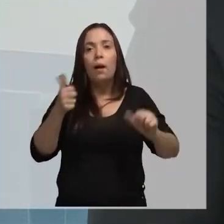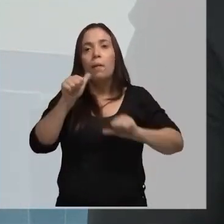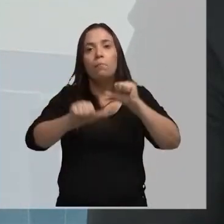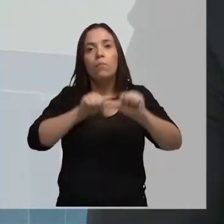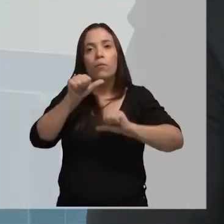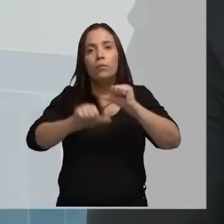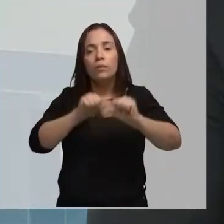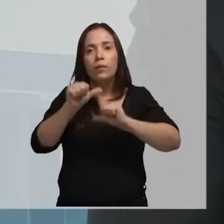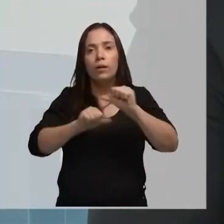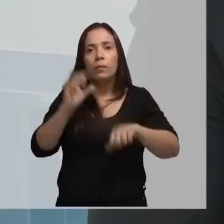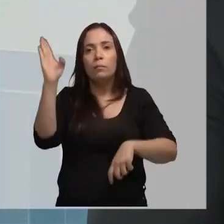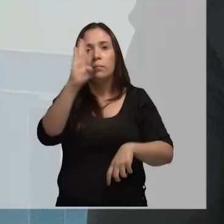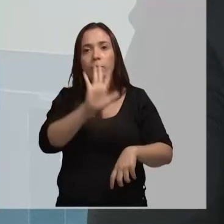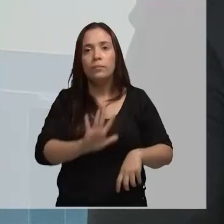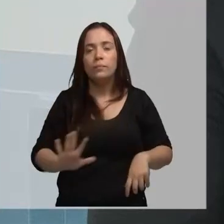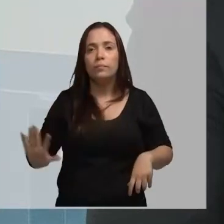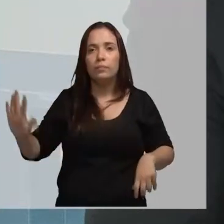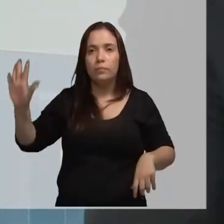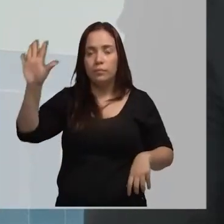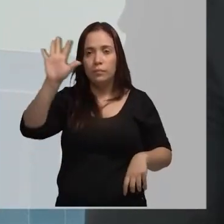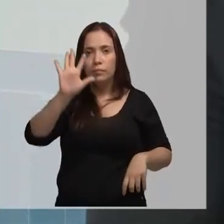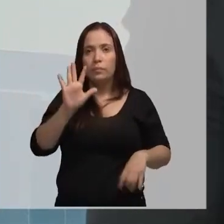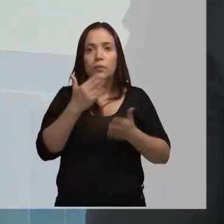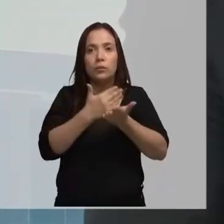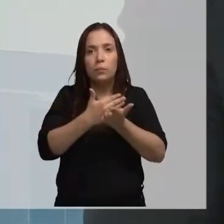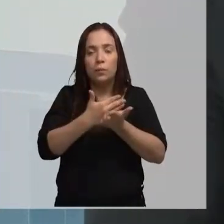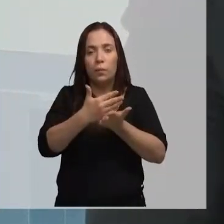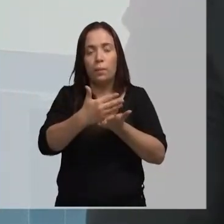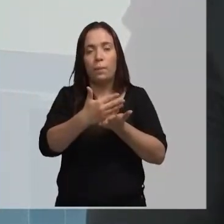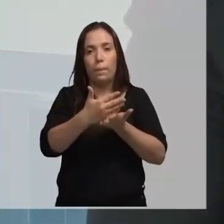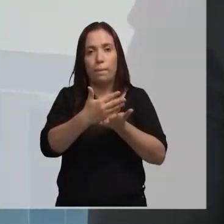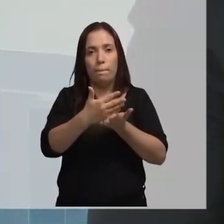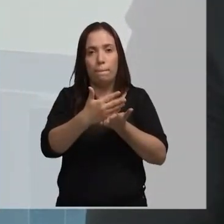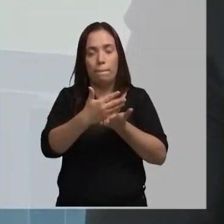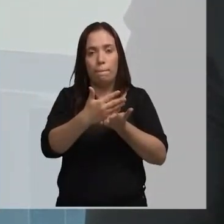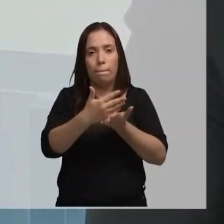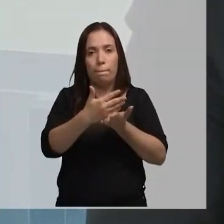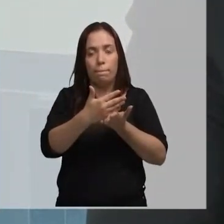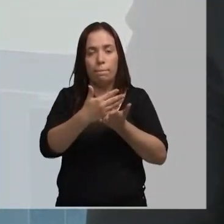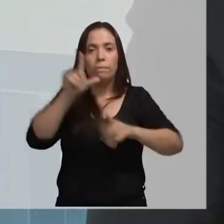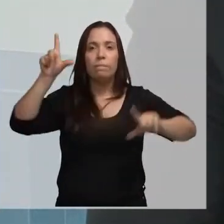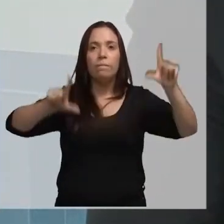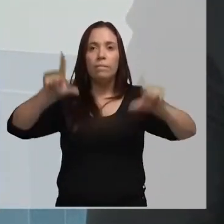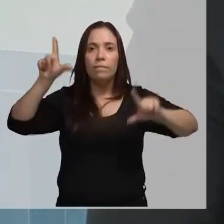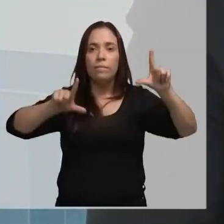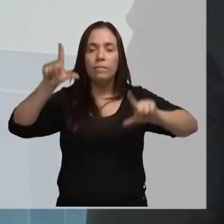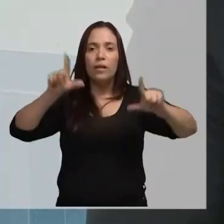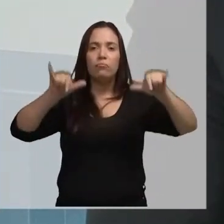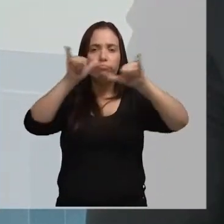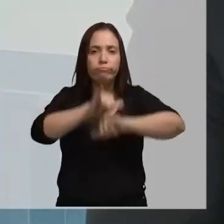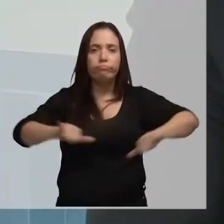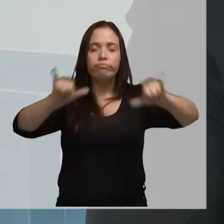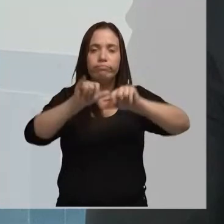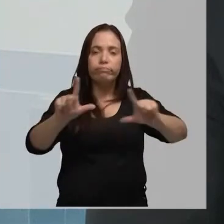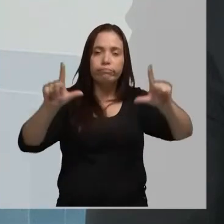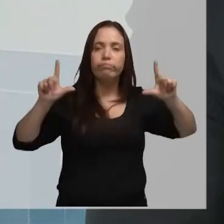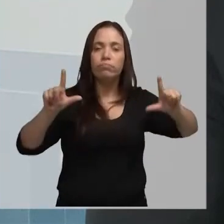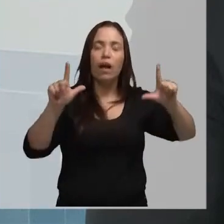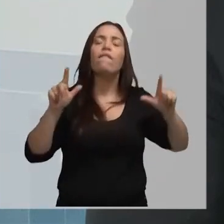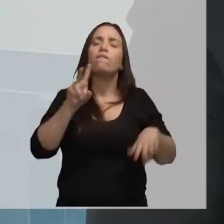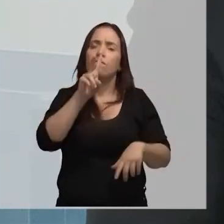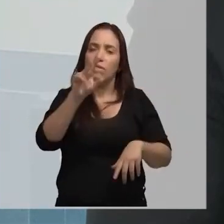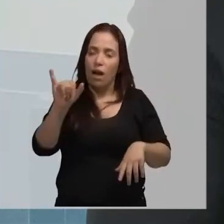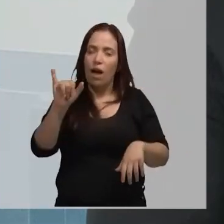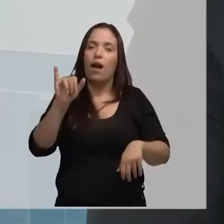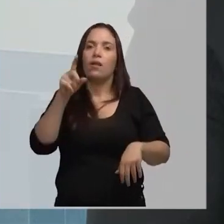cenário nacional para presidente da República com o início do programa eleitoral. Vai fazer uma diferença enorme.